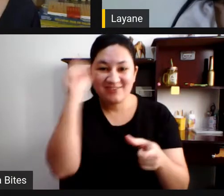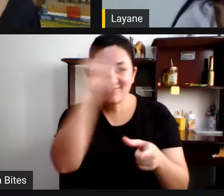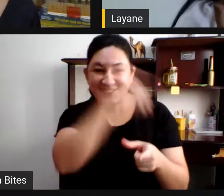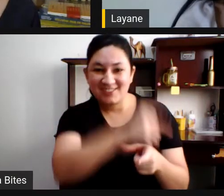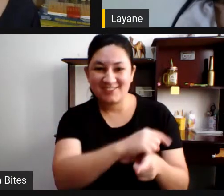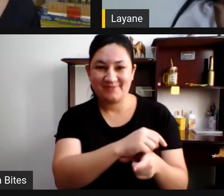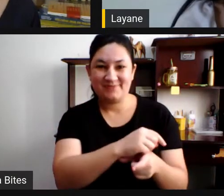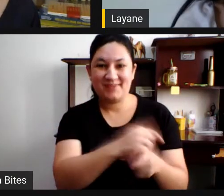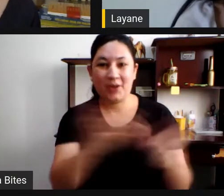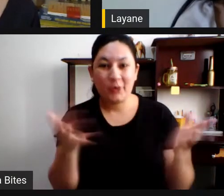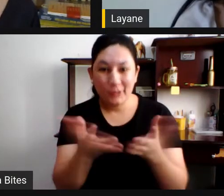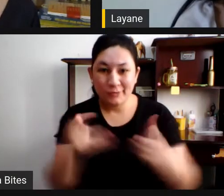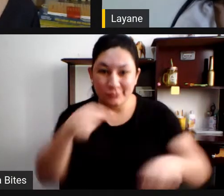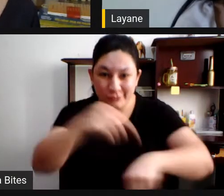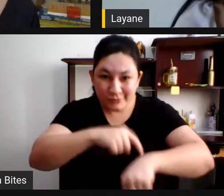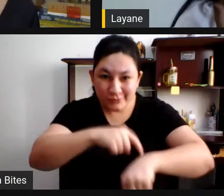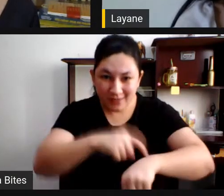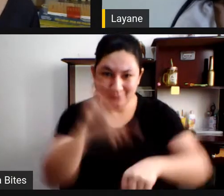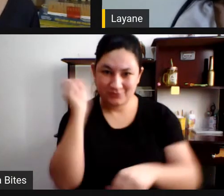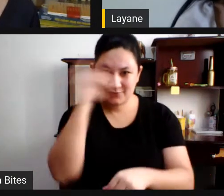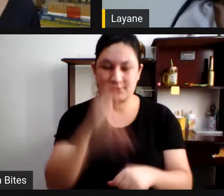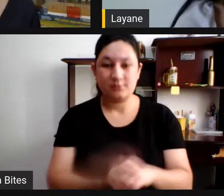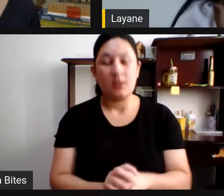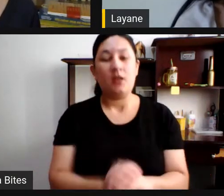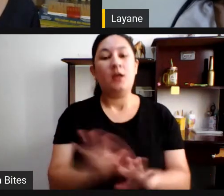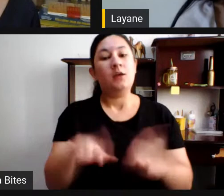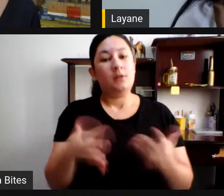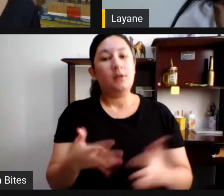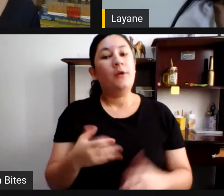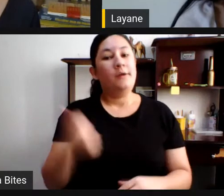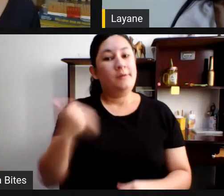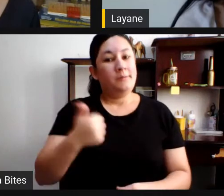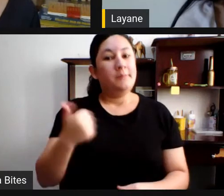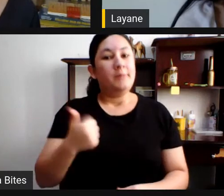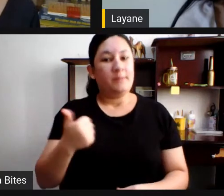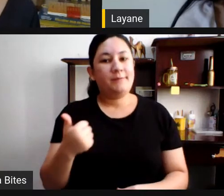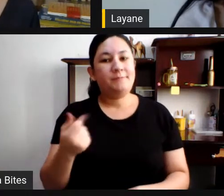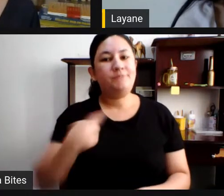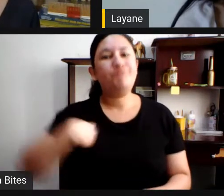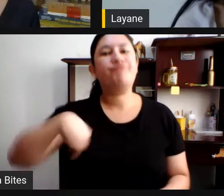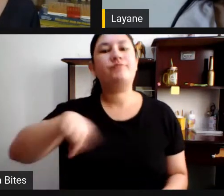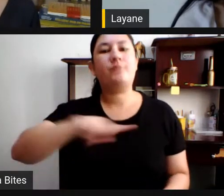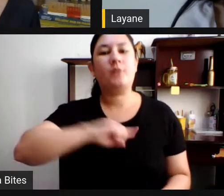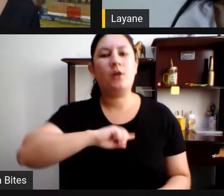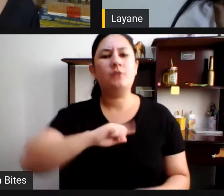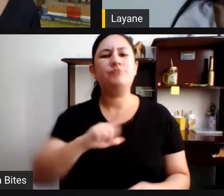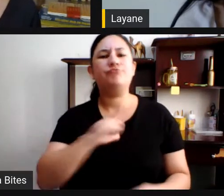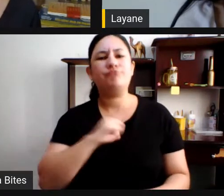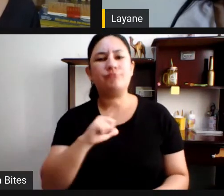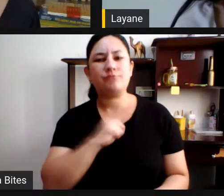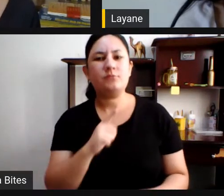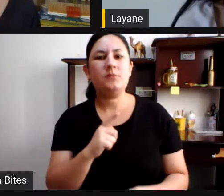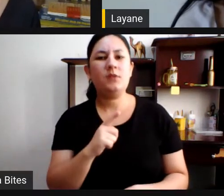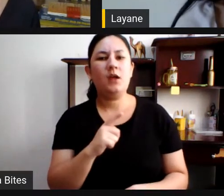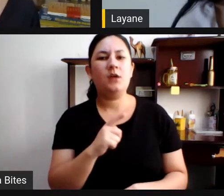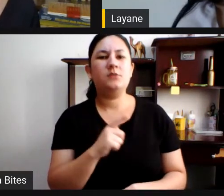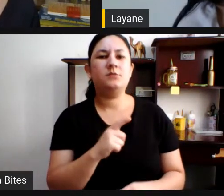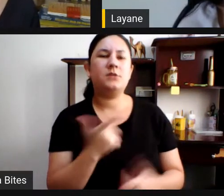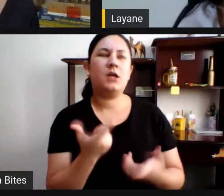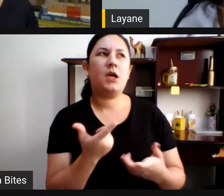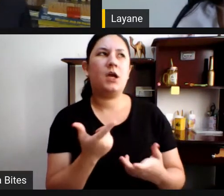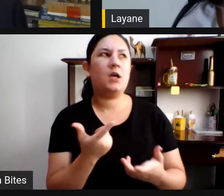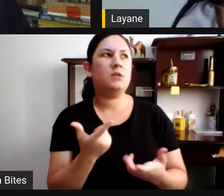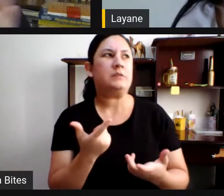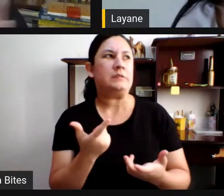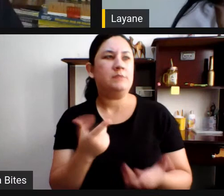bom primeiro nós temos fatos de linguagem recentes que são mais novos esses